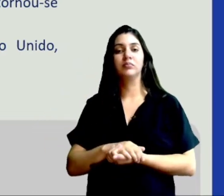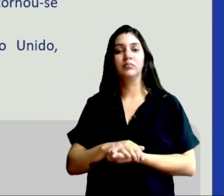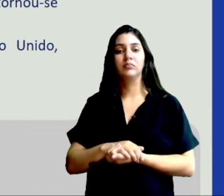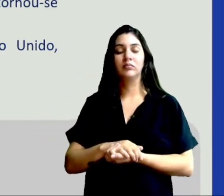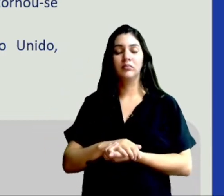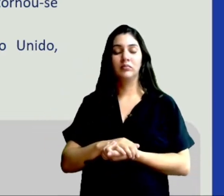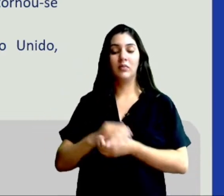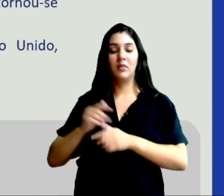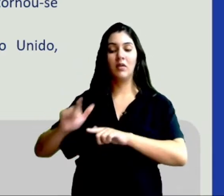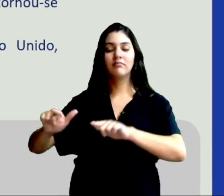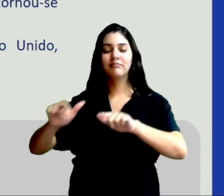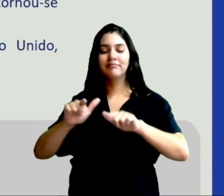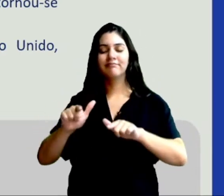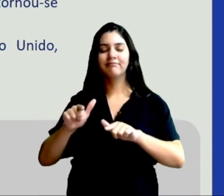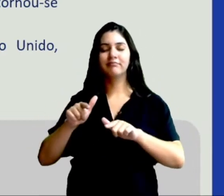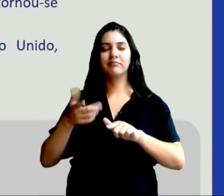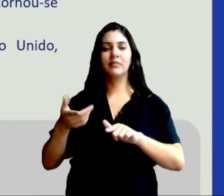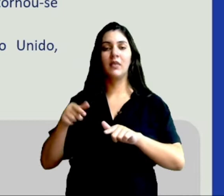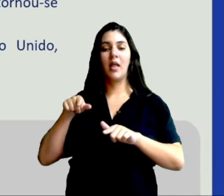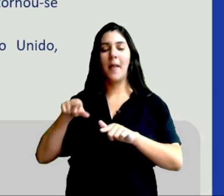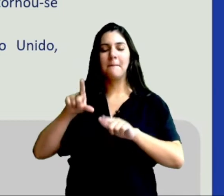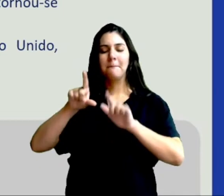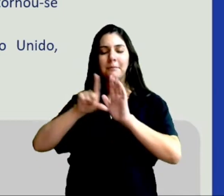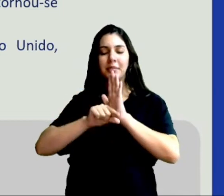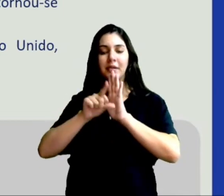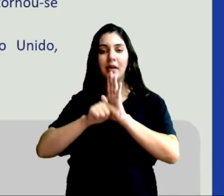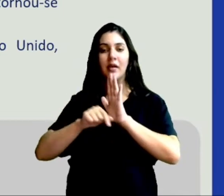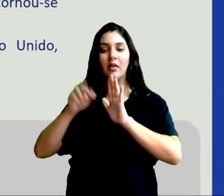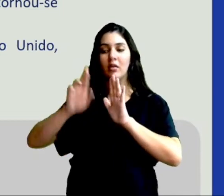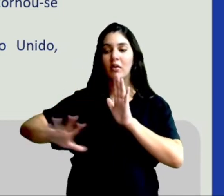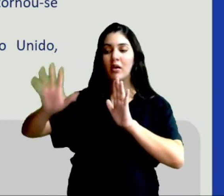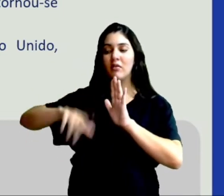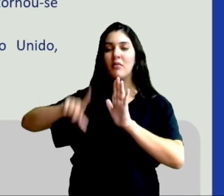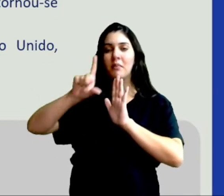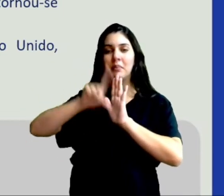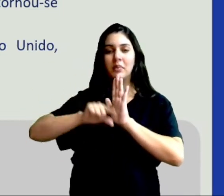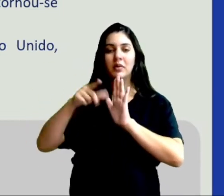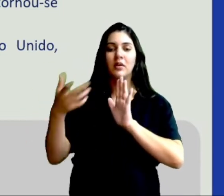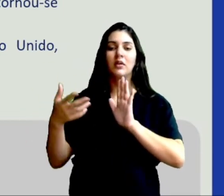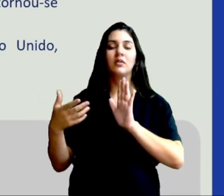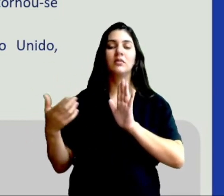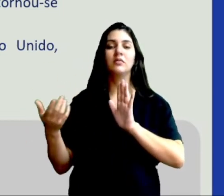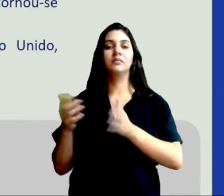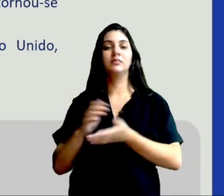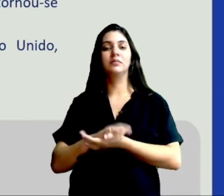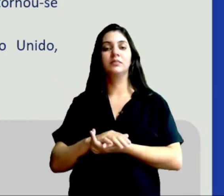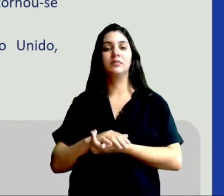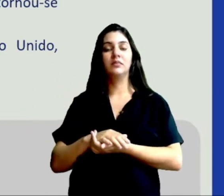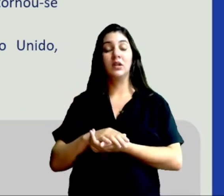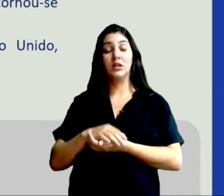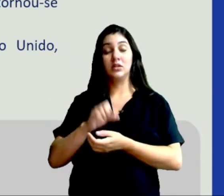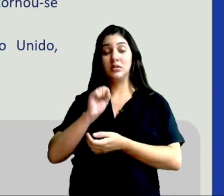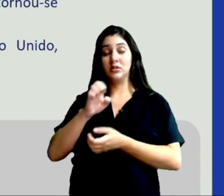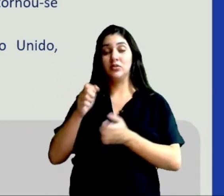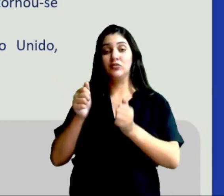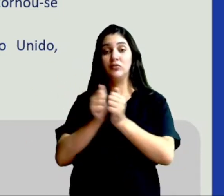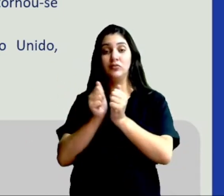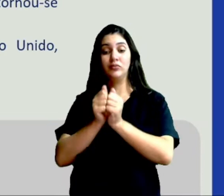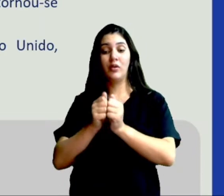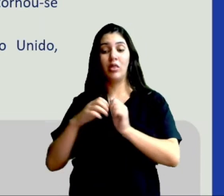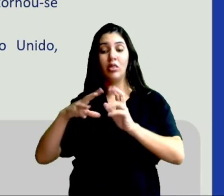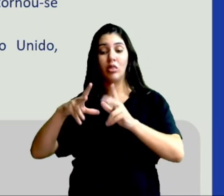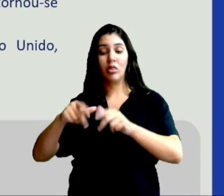de terras emersas, então é muito pequeno, né? Uma região bem pequena, né? Se juntar todas as ilhas, o tamanho das